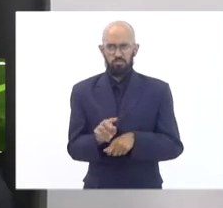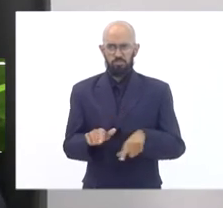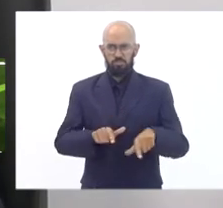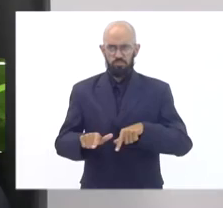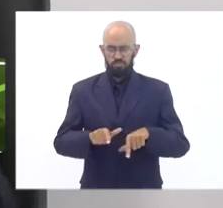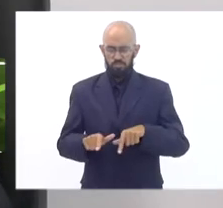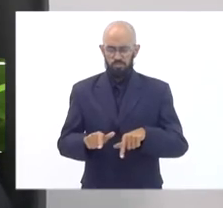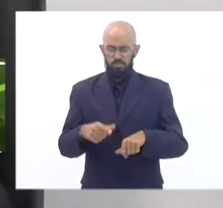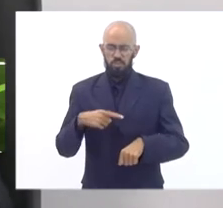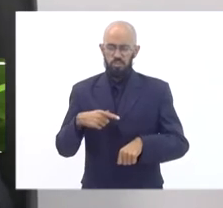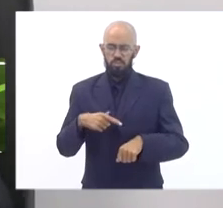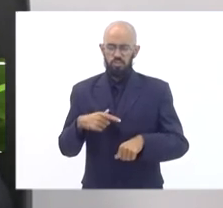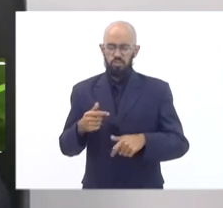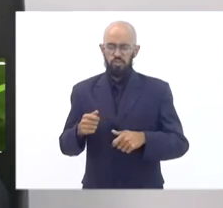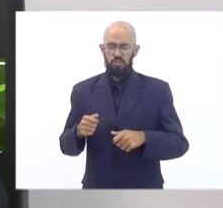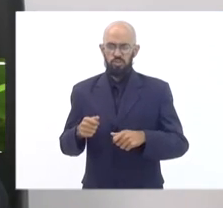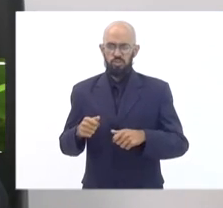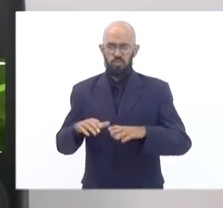confortável?